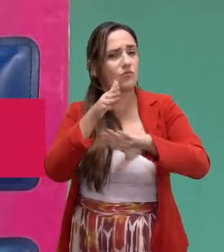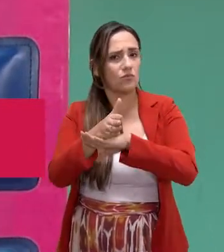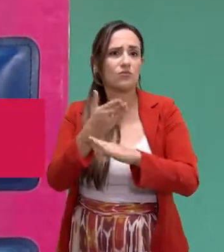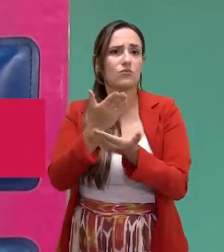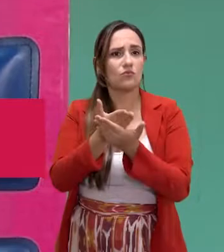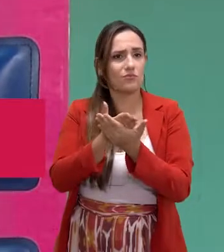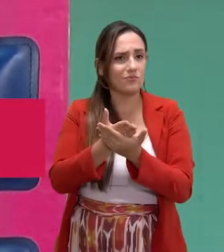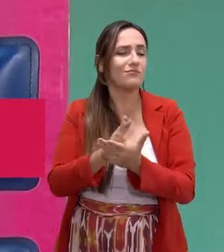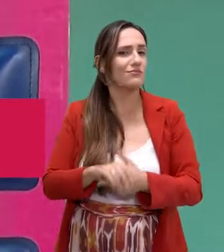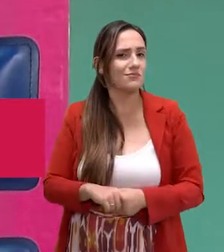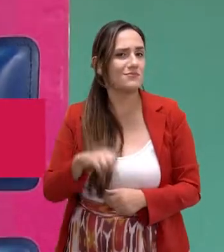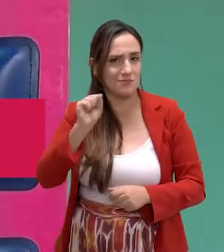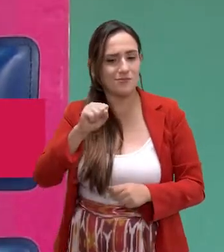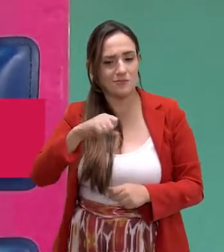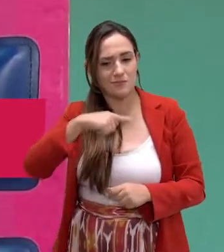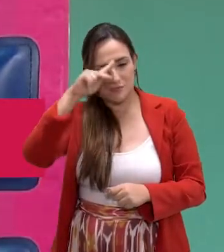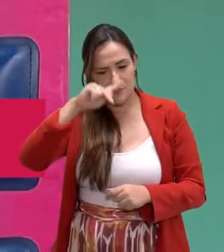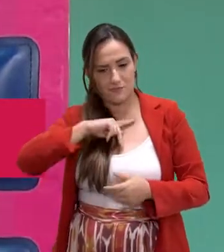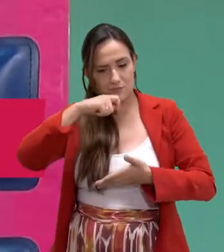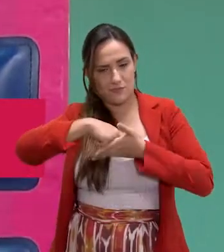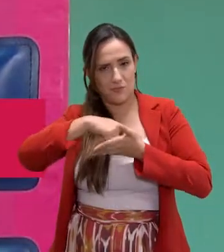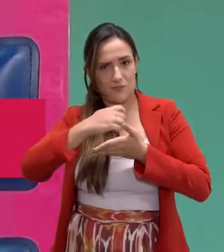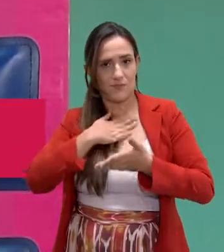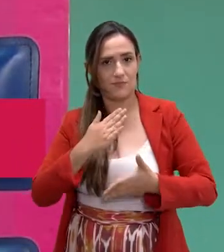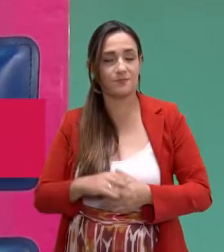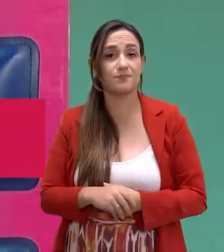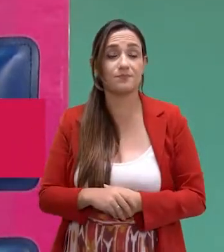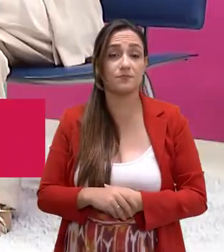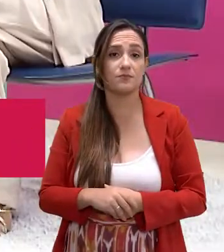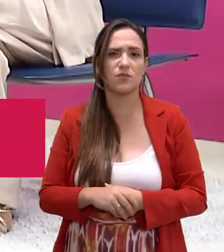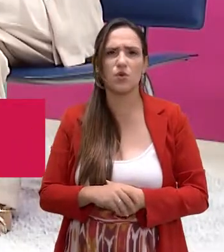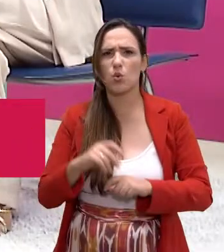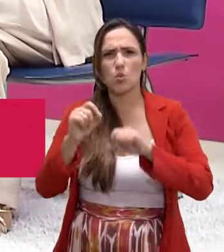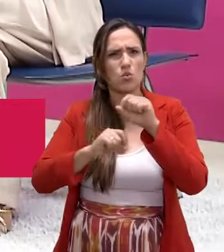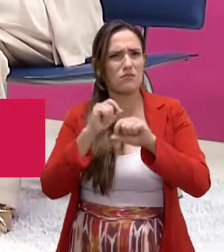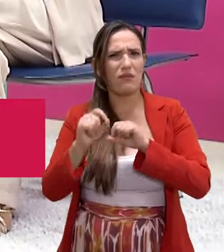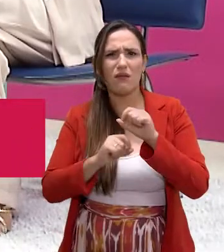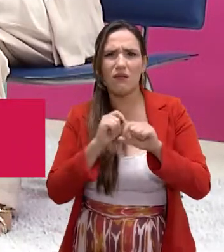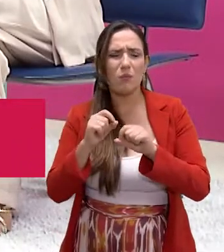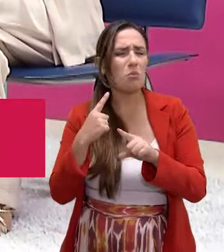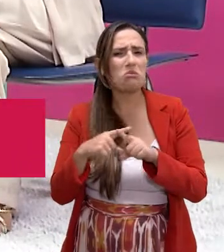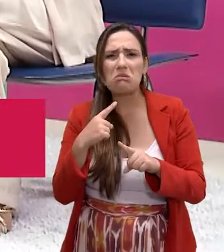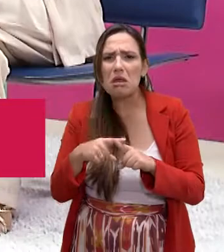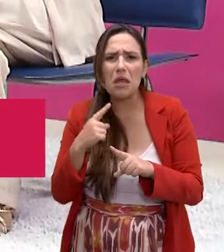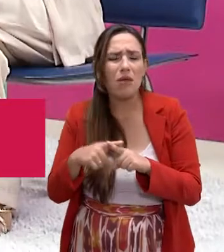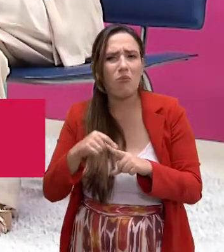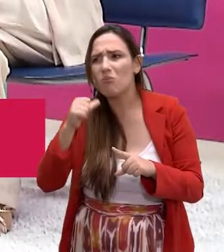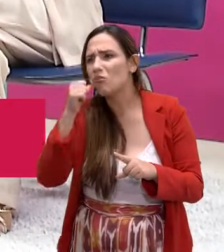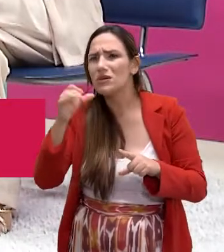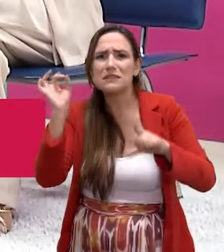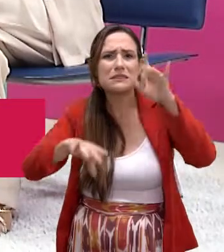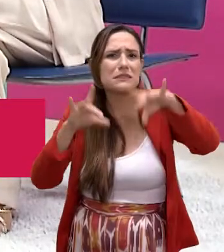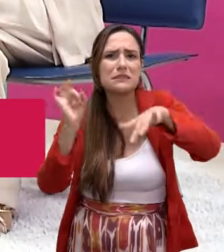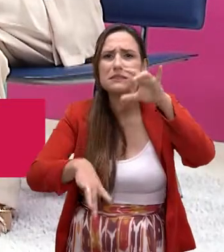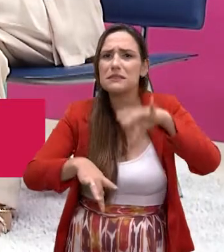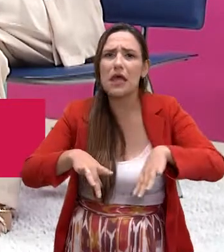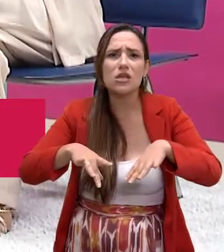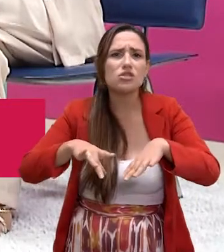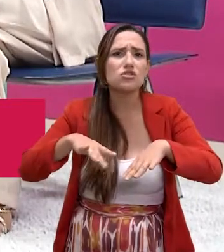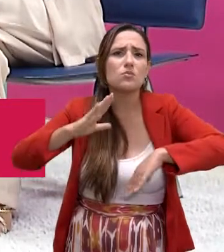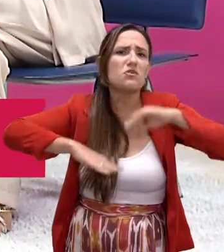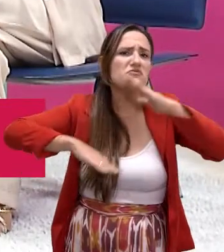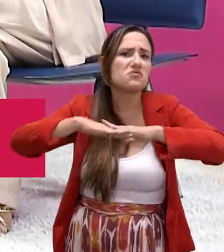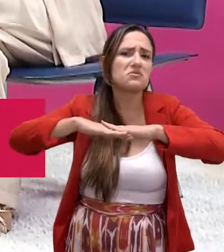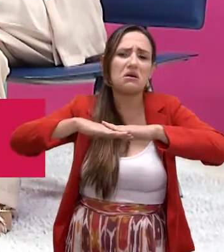conquistados, o estudo, é fruto um pouquinho, sim, dessa cobrança. O que, na opinião de vocês, faz com que tantas mulheres desistam, né, de ter